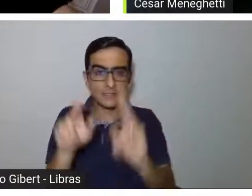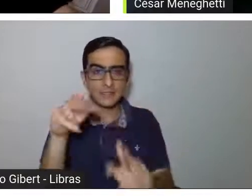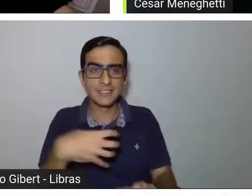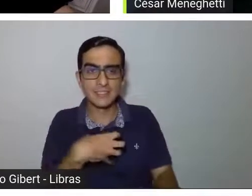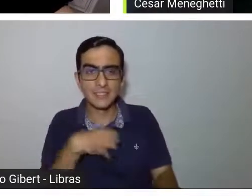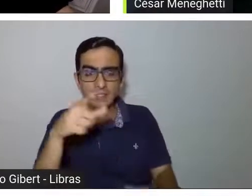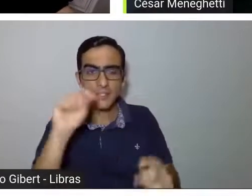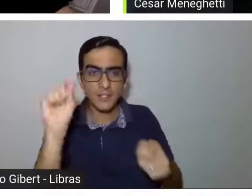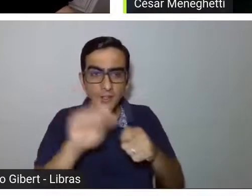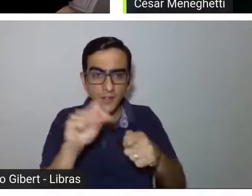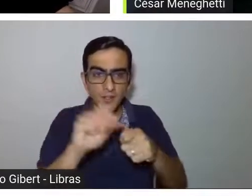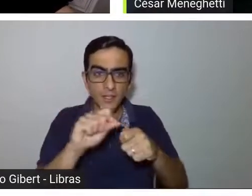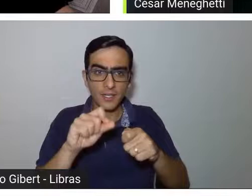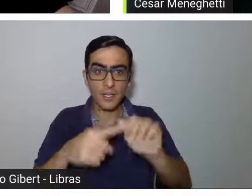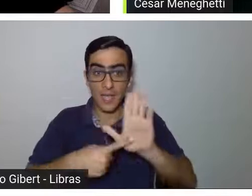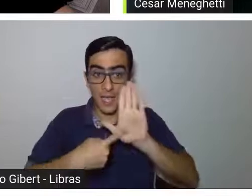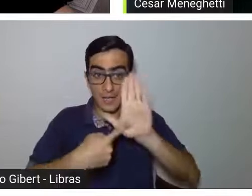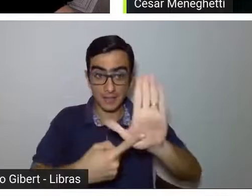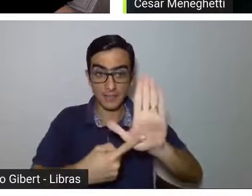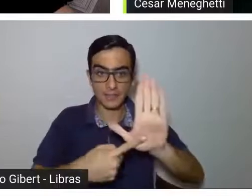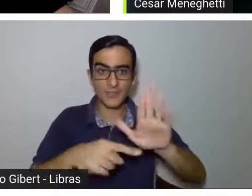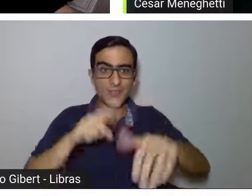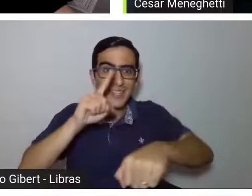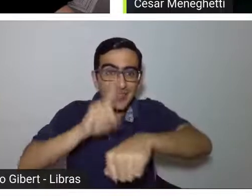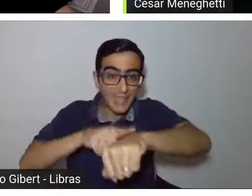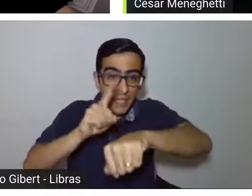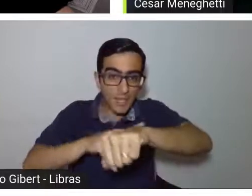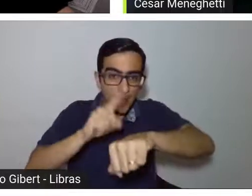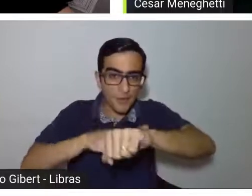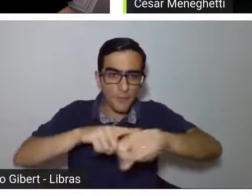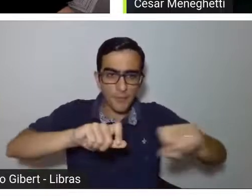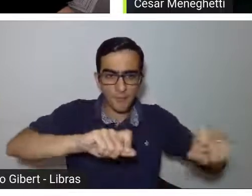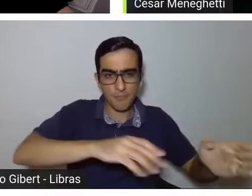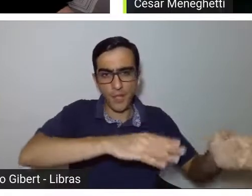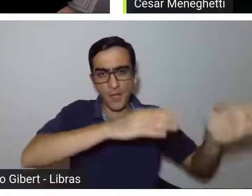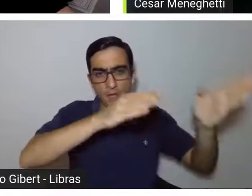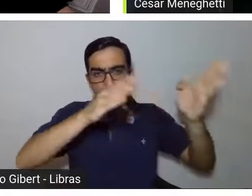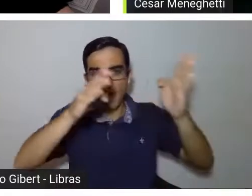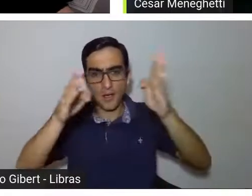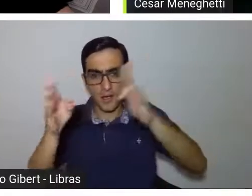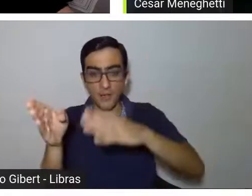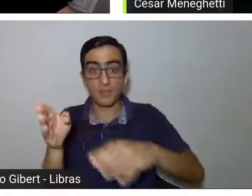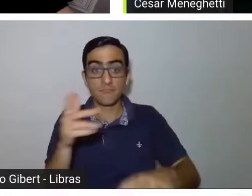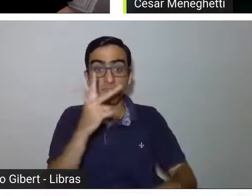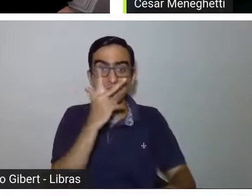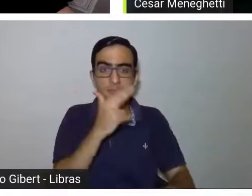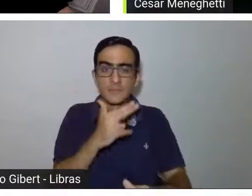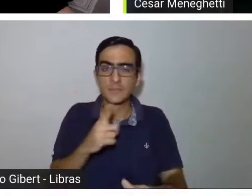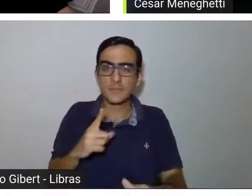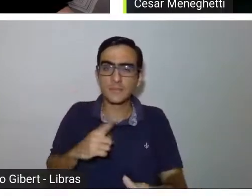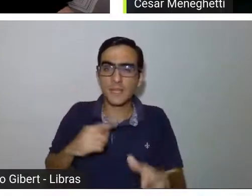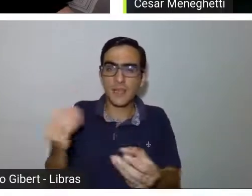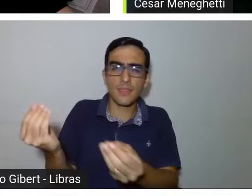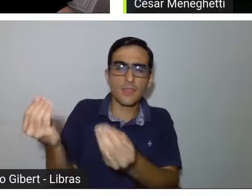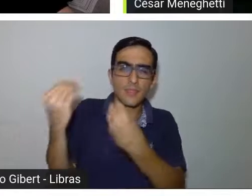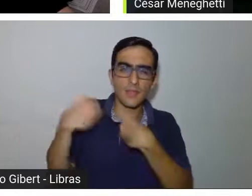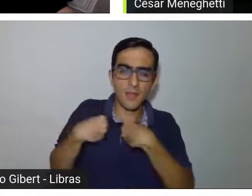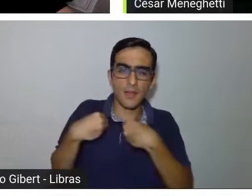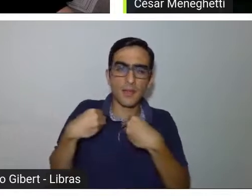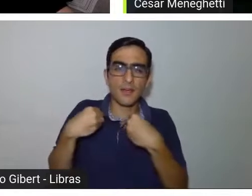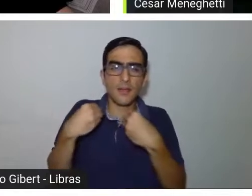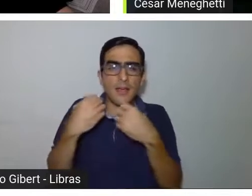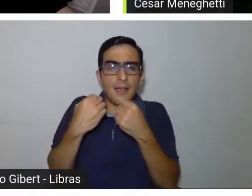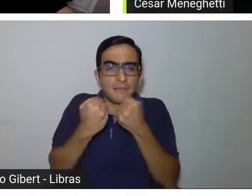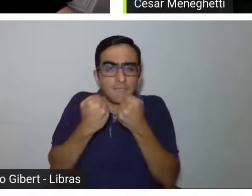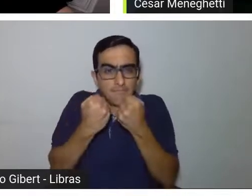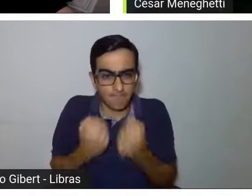dessa apresentação, desse tempo de exibição, eu acho que traz uma carga bem, deixa